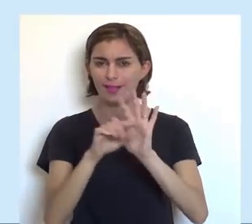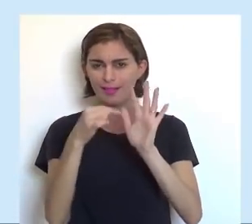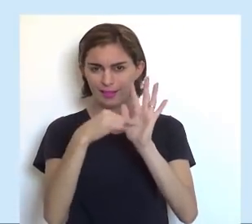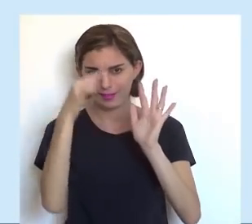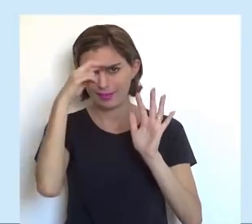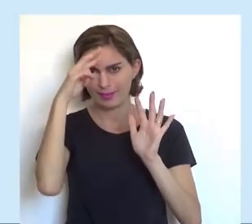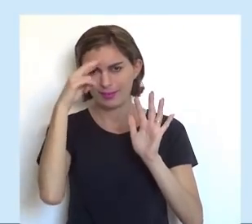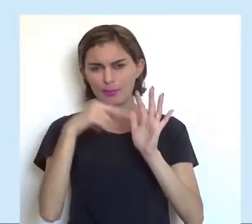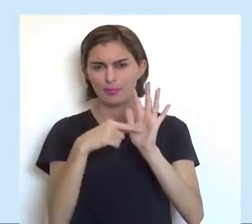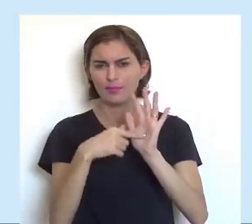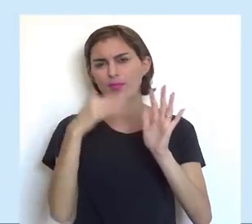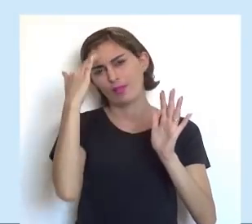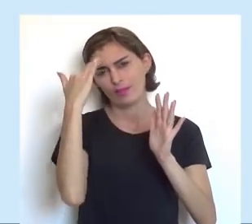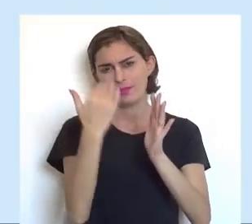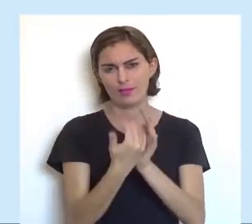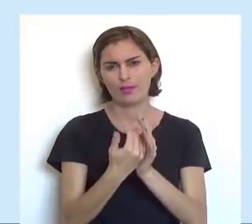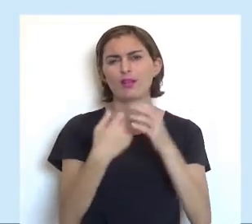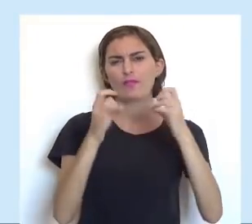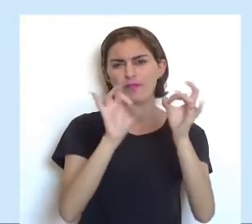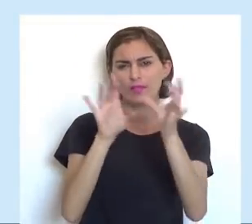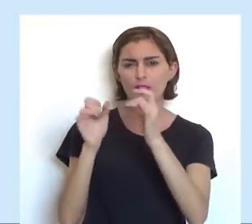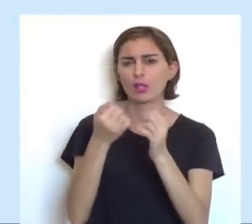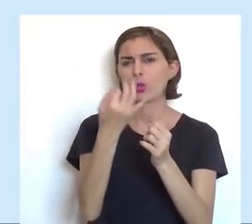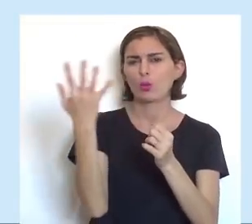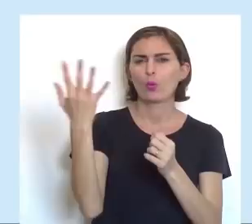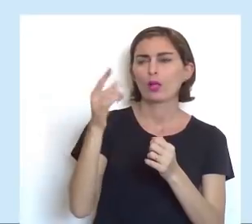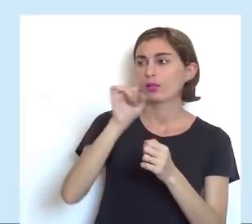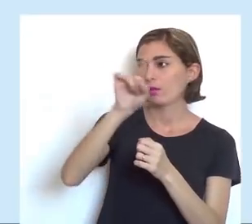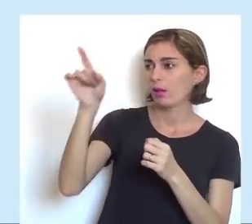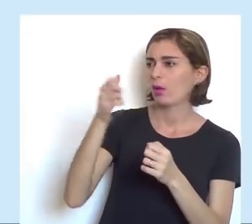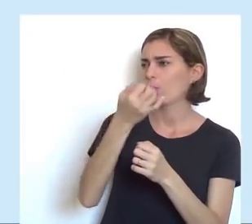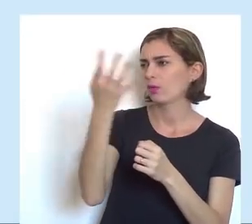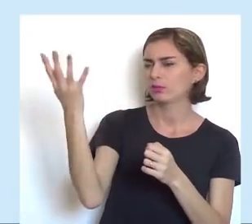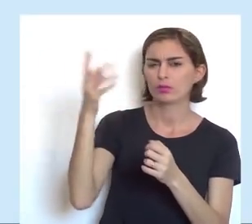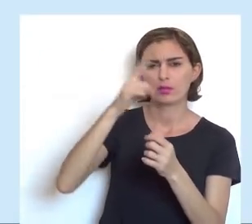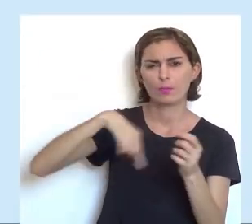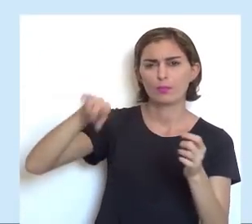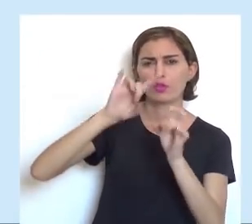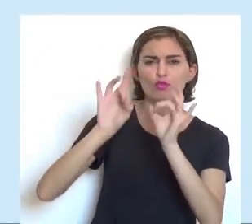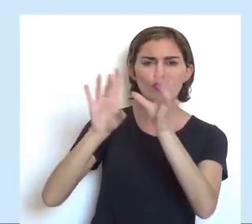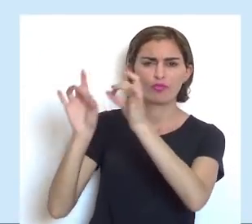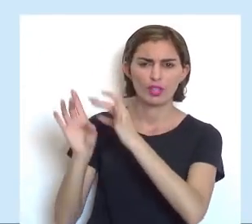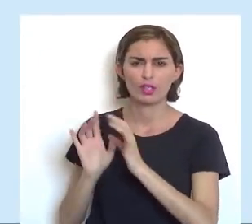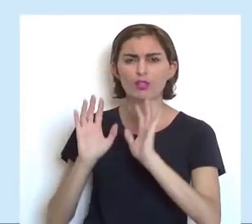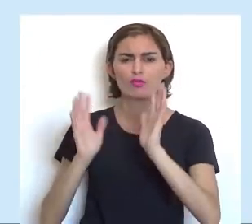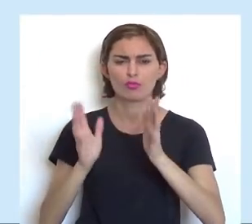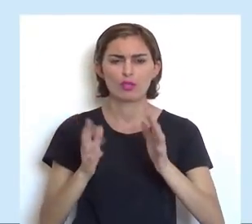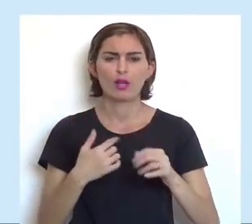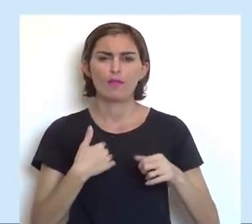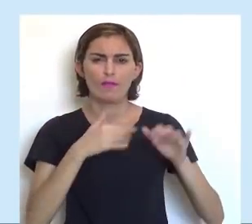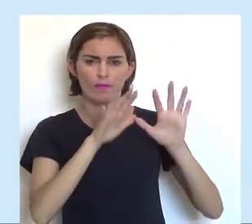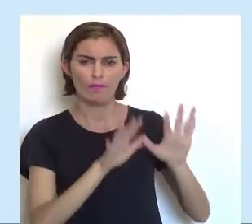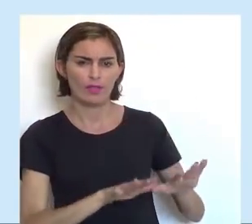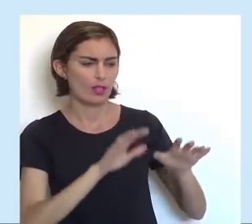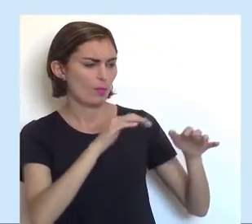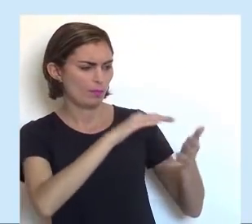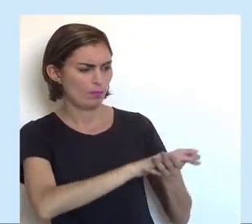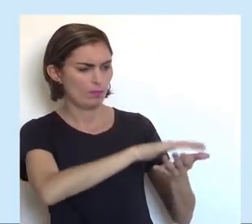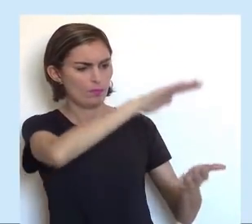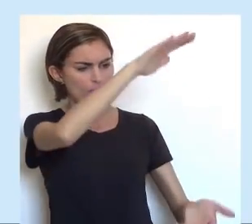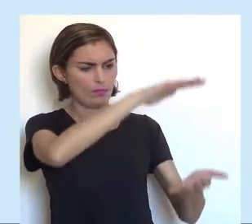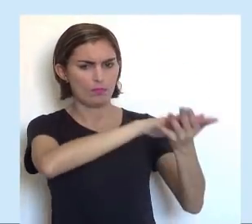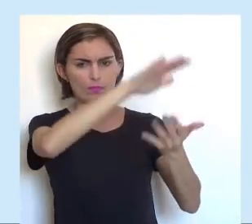416/09. Vocês entenderam? Ele só pode vender pneu quando destinar aquela quantidade de pneu que já foi vendida. Então ele fica no seu